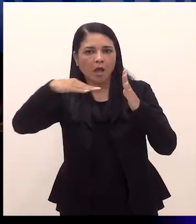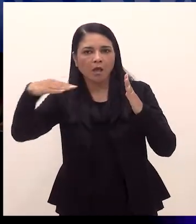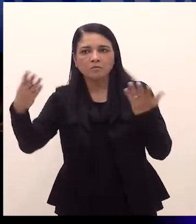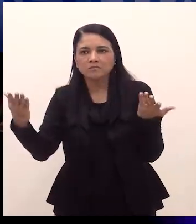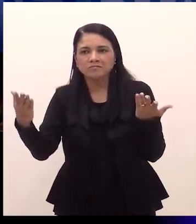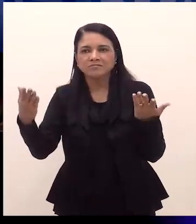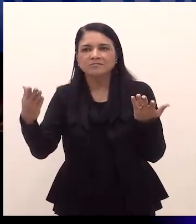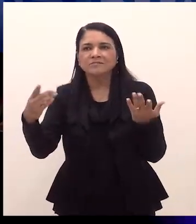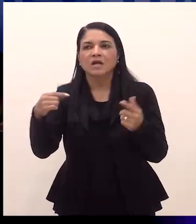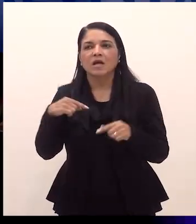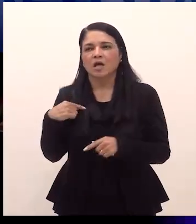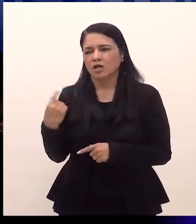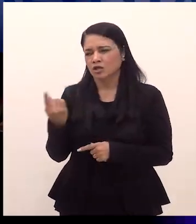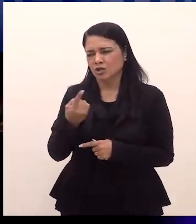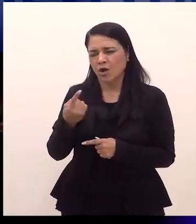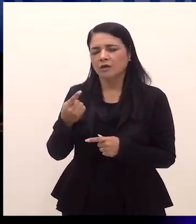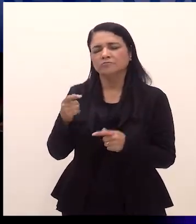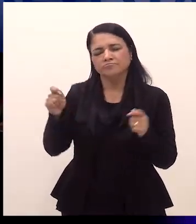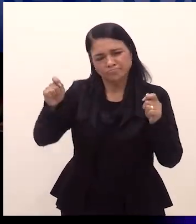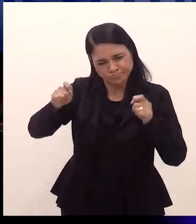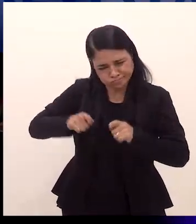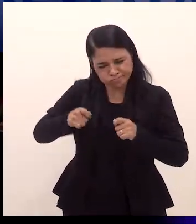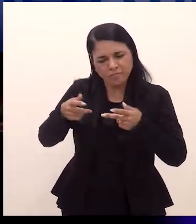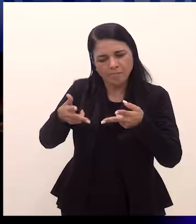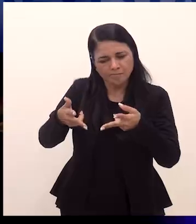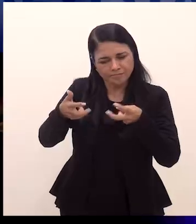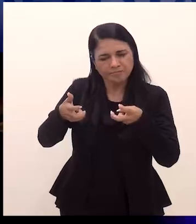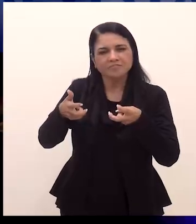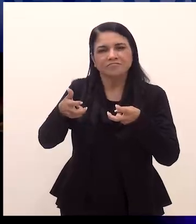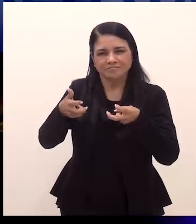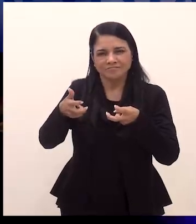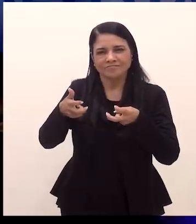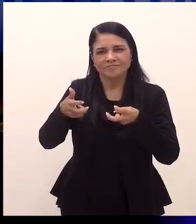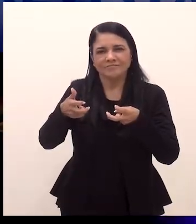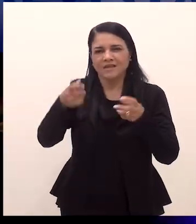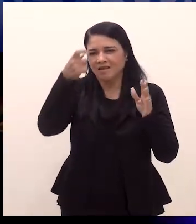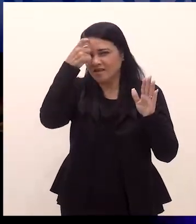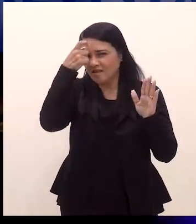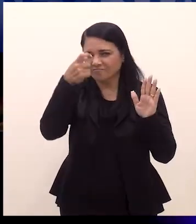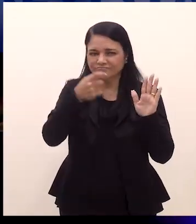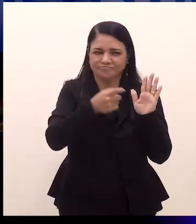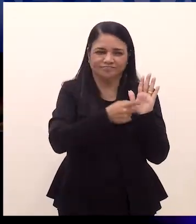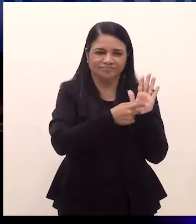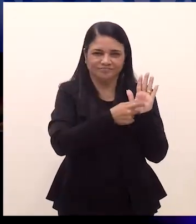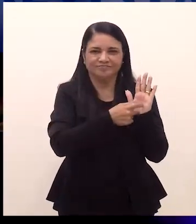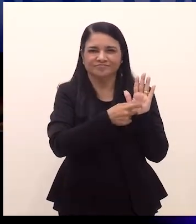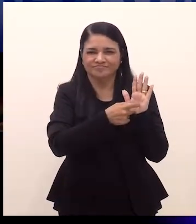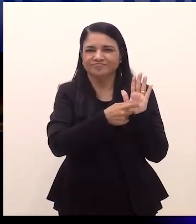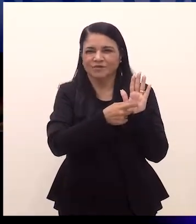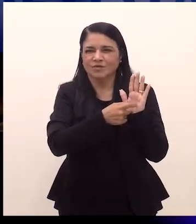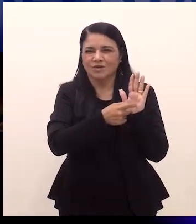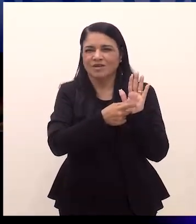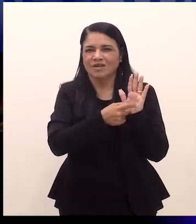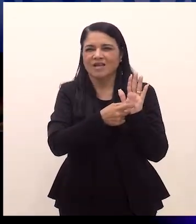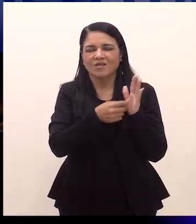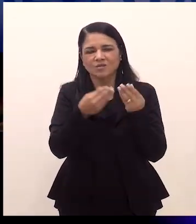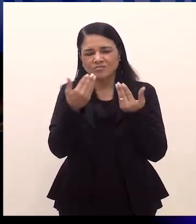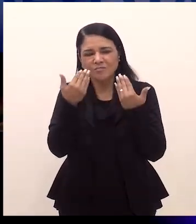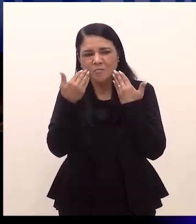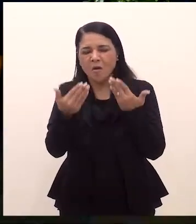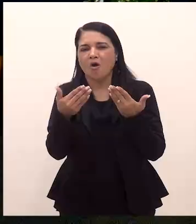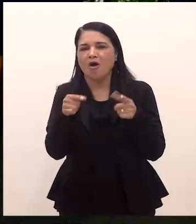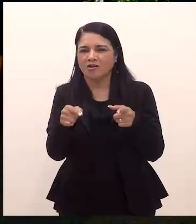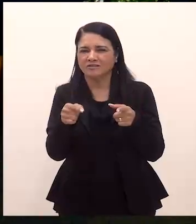arranjo soando lindo. É claro que a gente ainda tem uma capacidade de identificar quando é muito, né, quando é sintético demais. Quando é